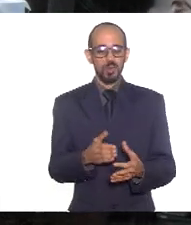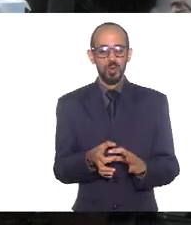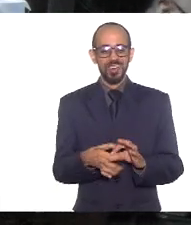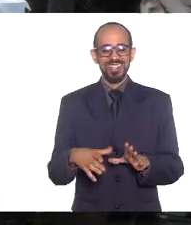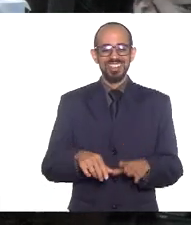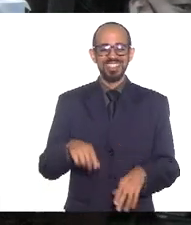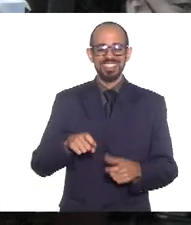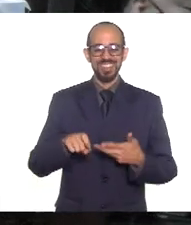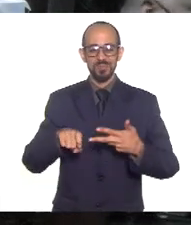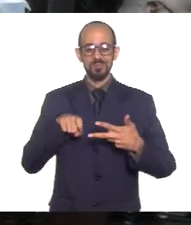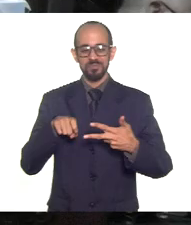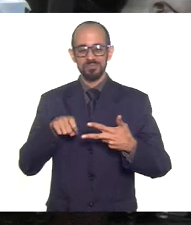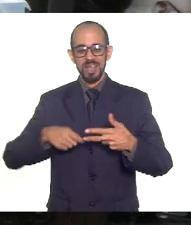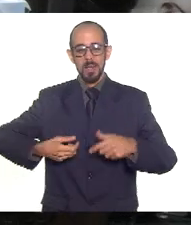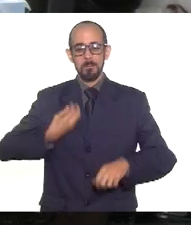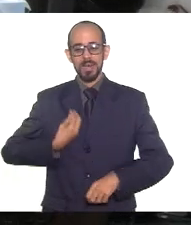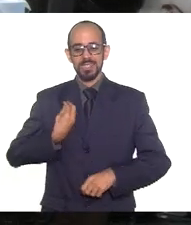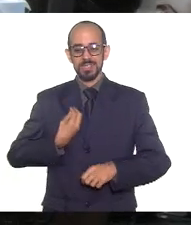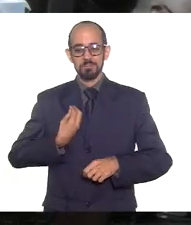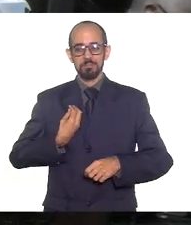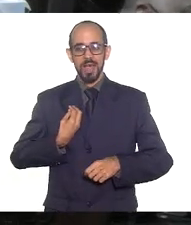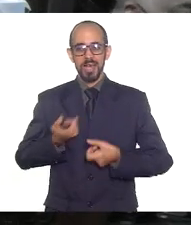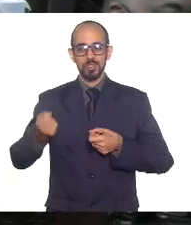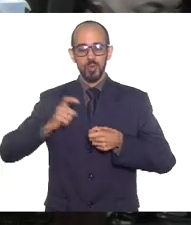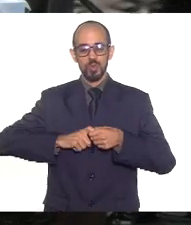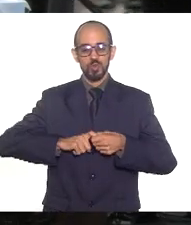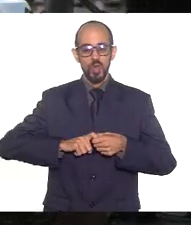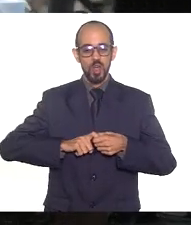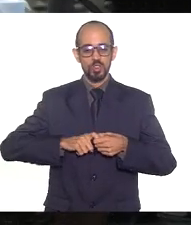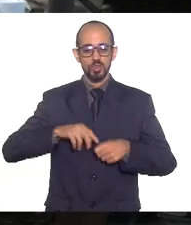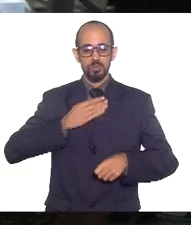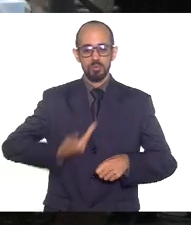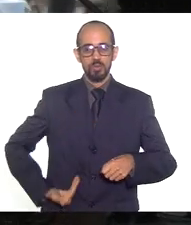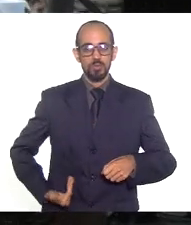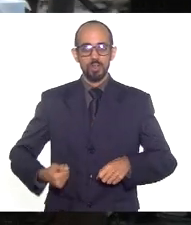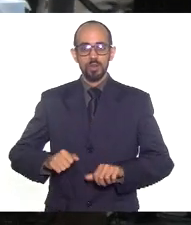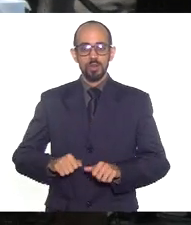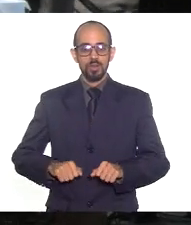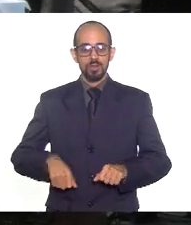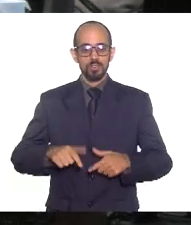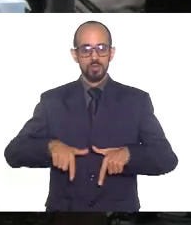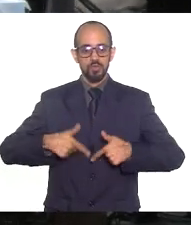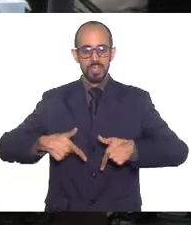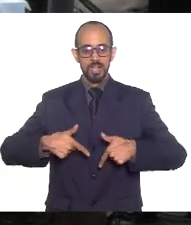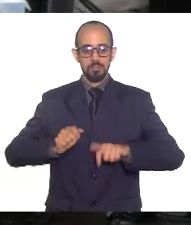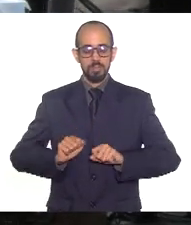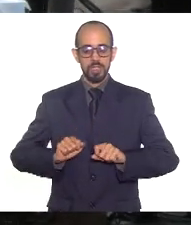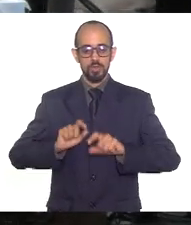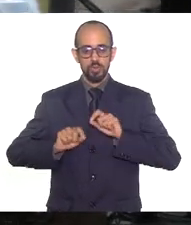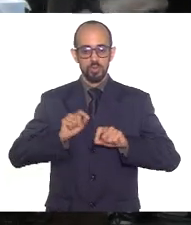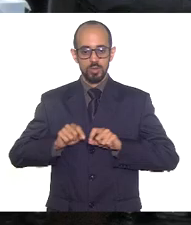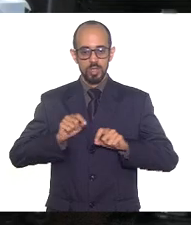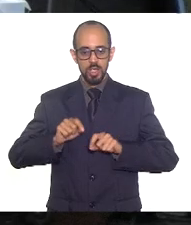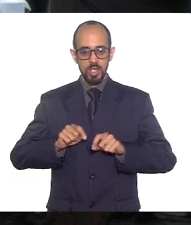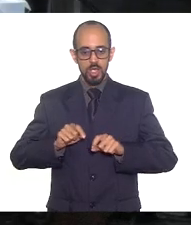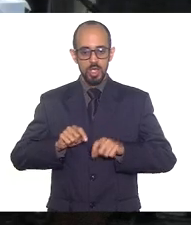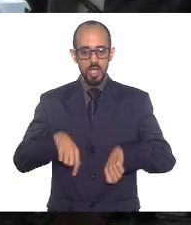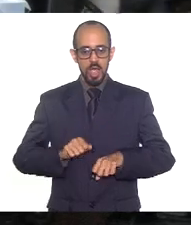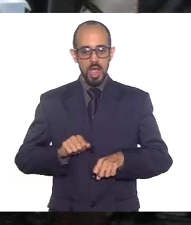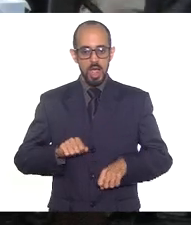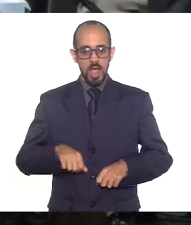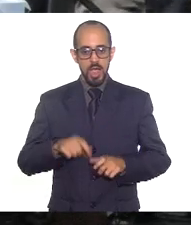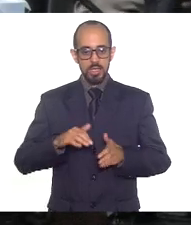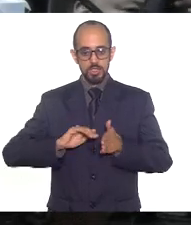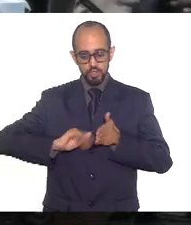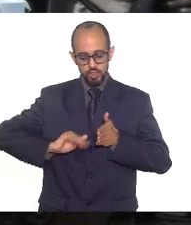a participar de consórcio público para execução de ações e políticas públicas de enfrentamento E ai